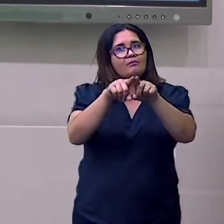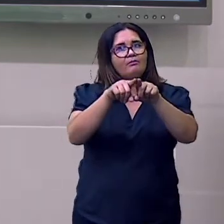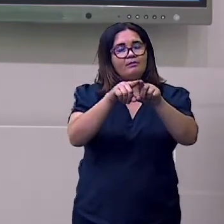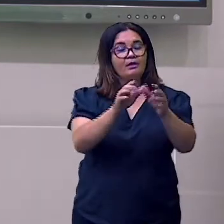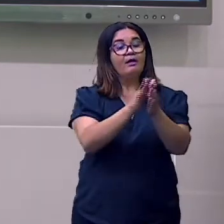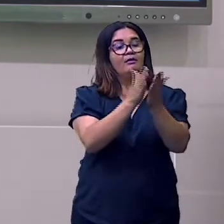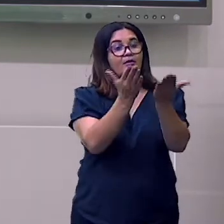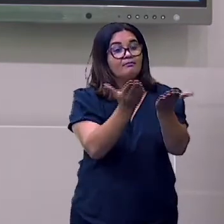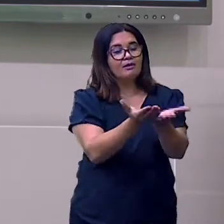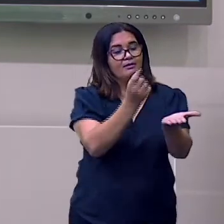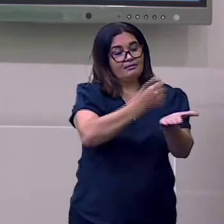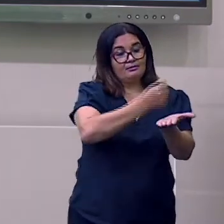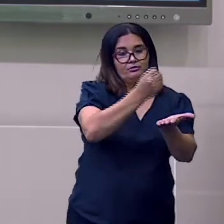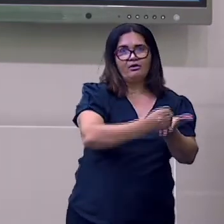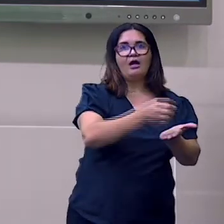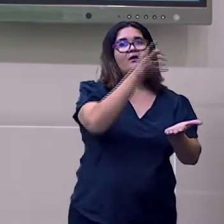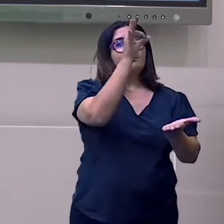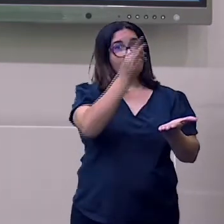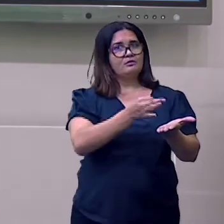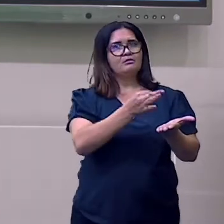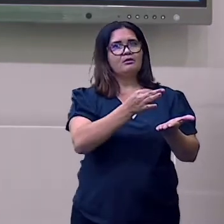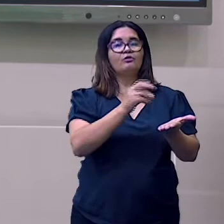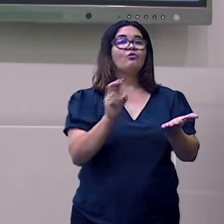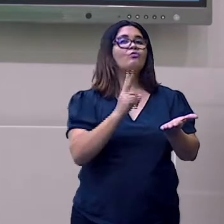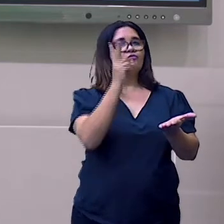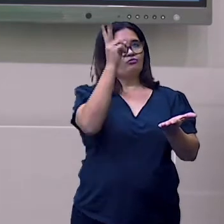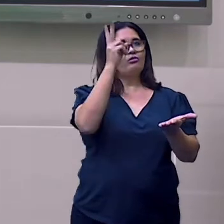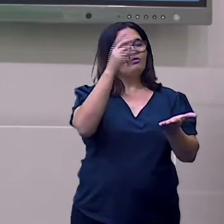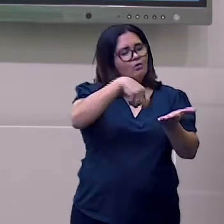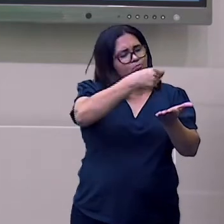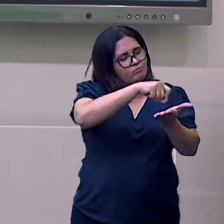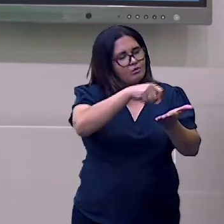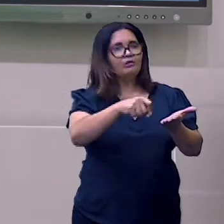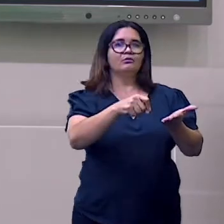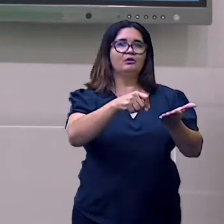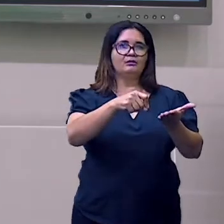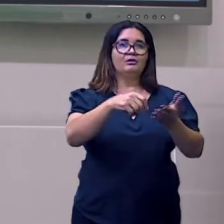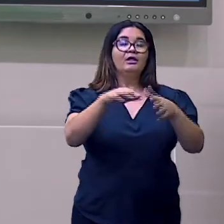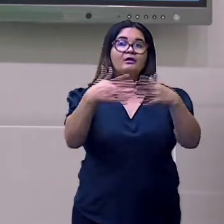batido ali fixo na sua carteira. Por quê? Porque não é todo